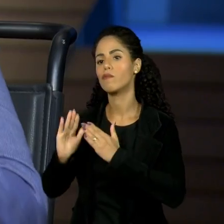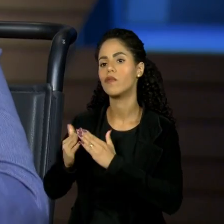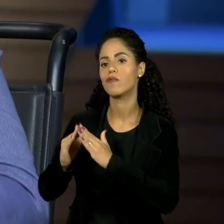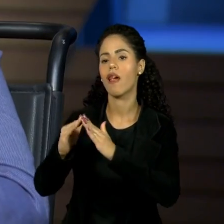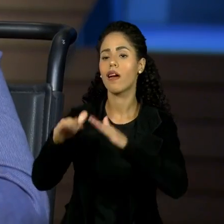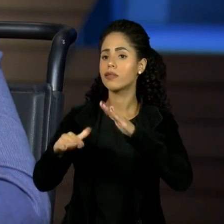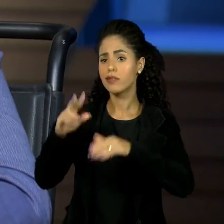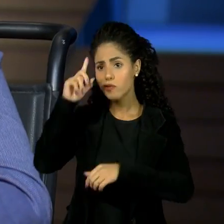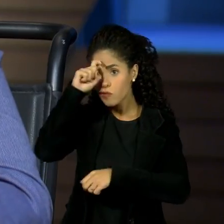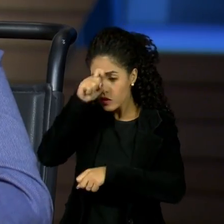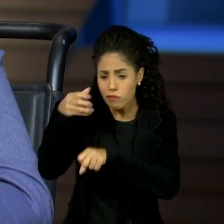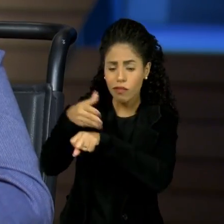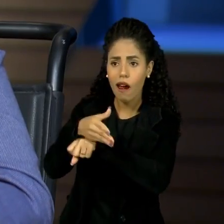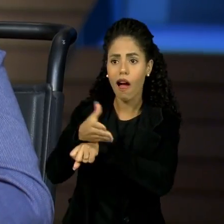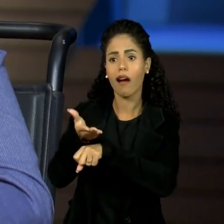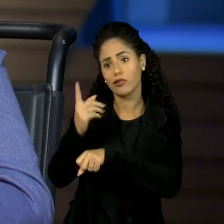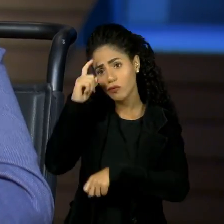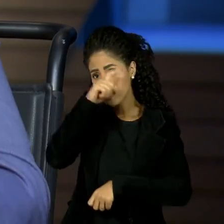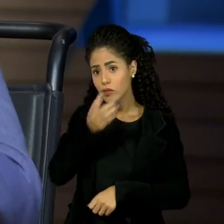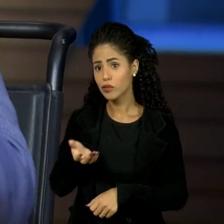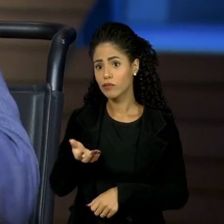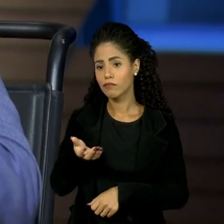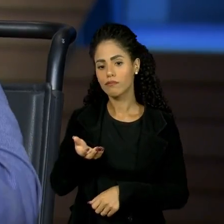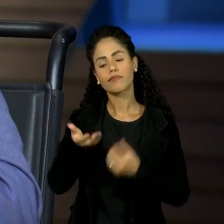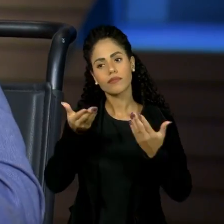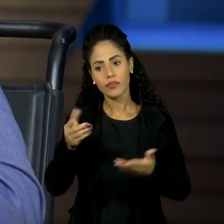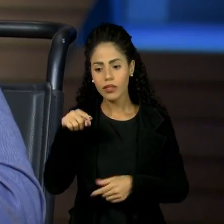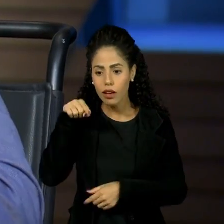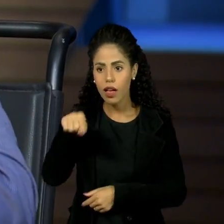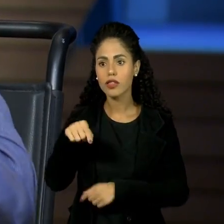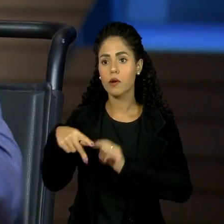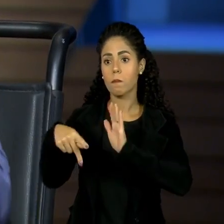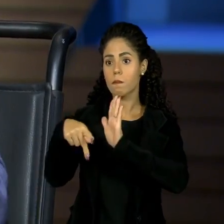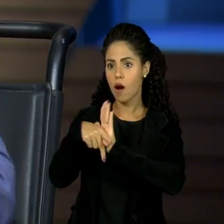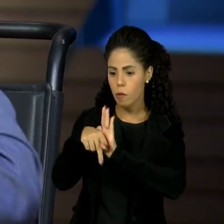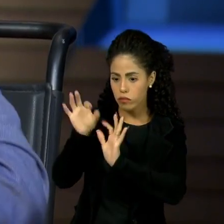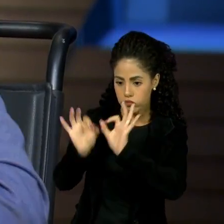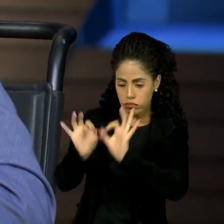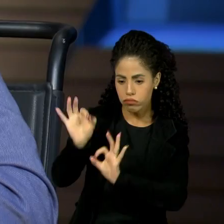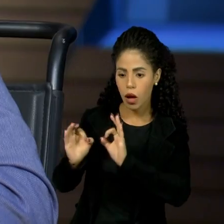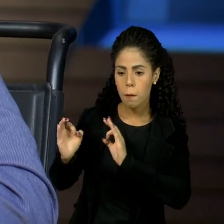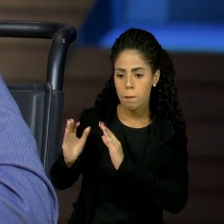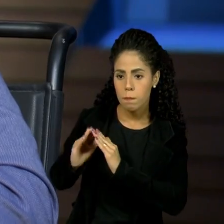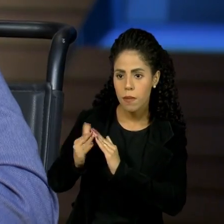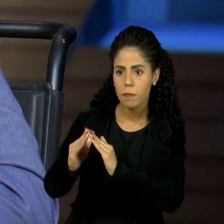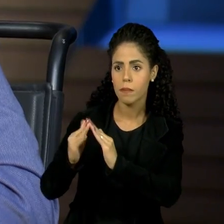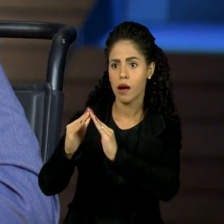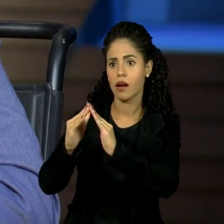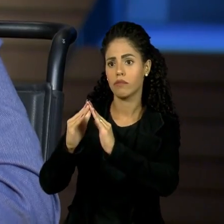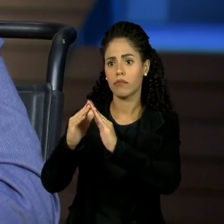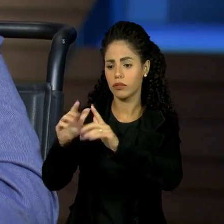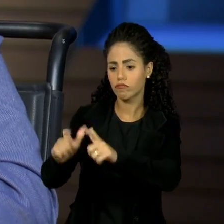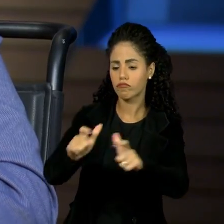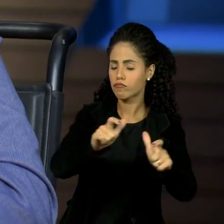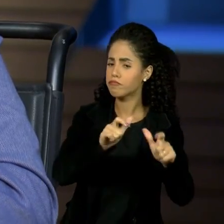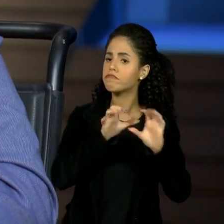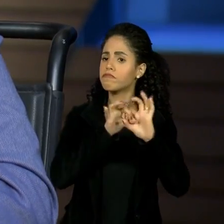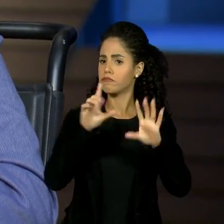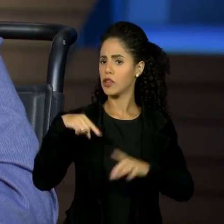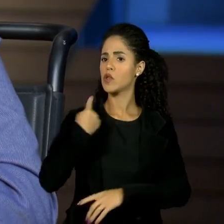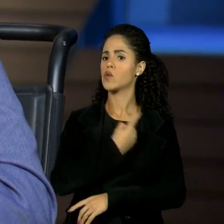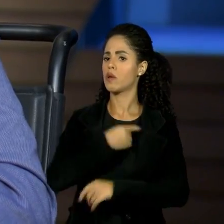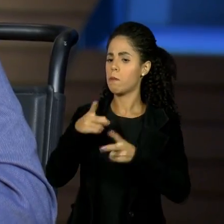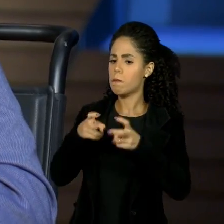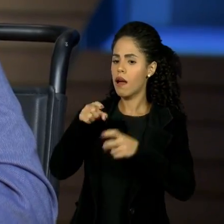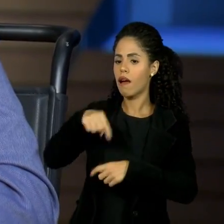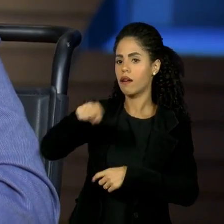comunidade compassiva que nós montamos foi específica para a favela, mas podia ser em qualquer um desses lugares. né? É onde a gente percebia que as